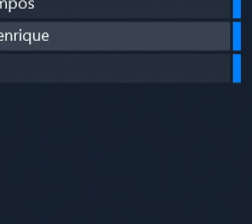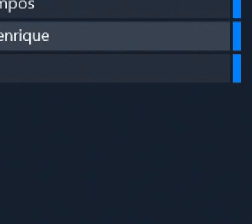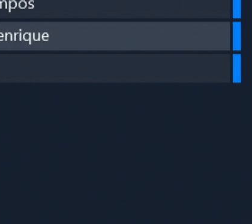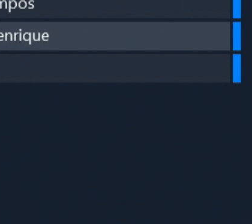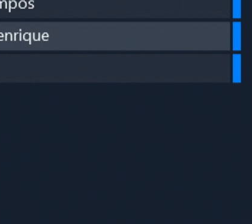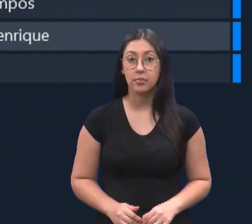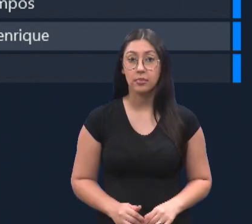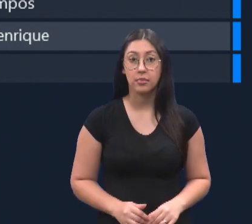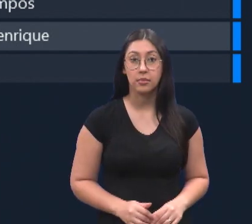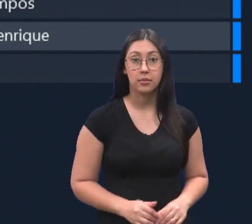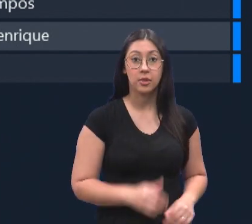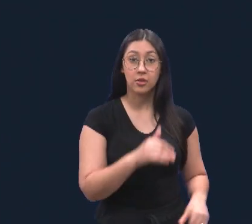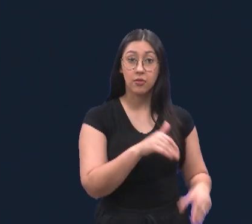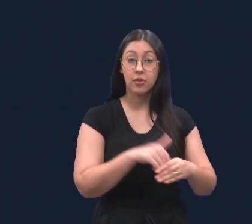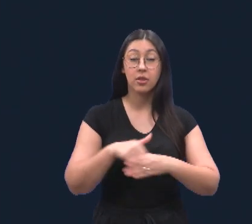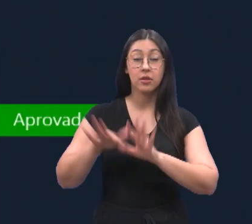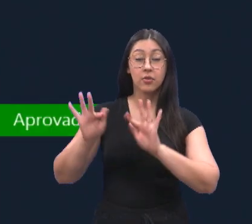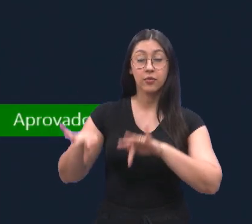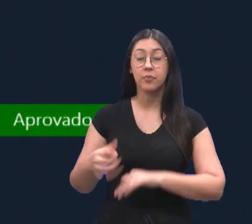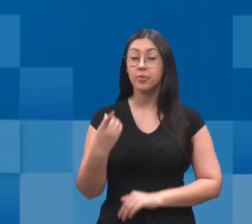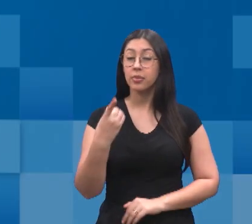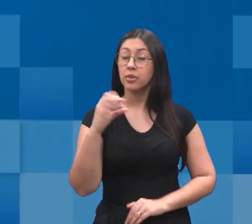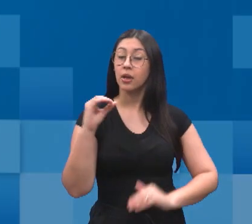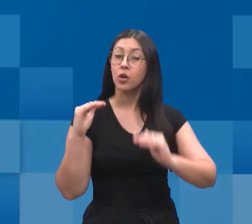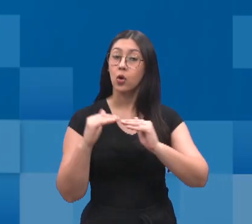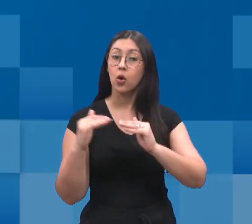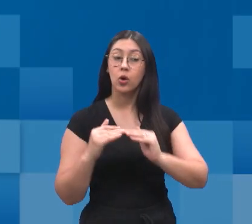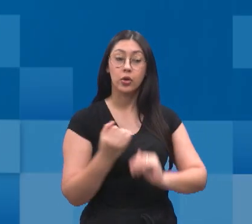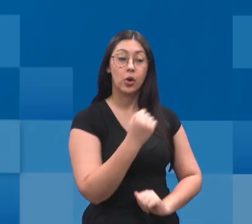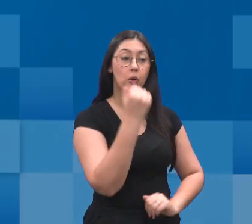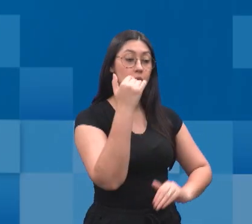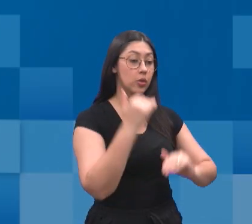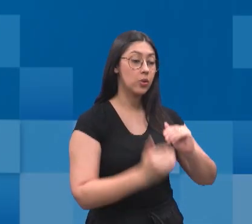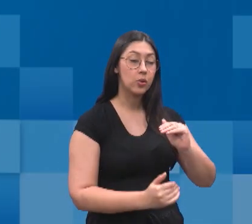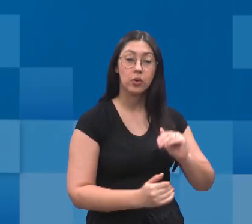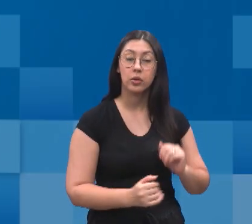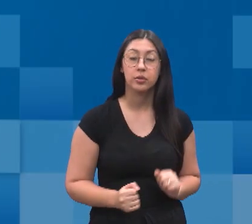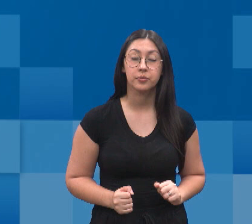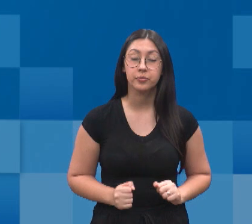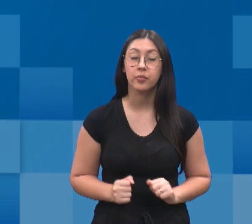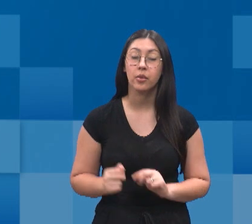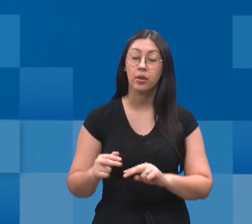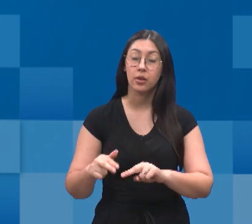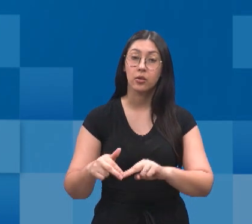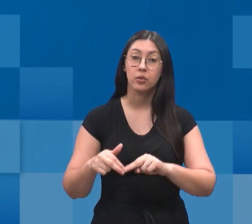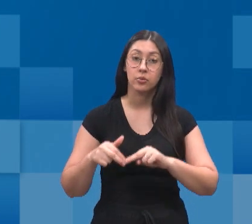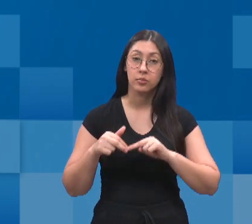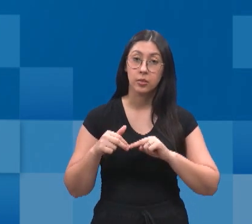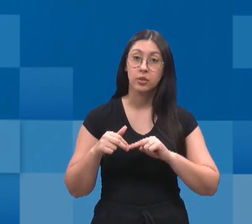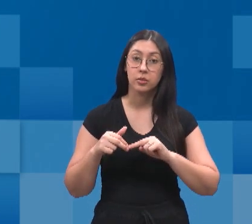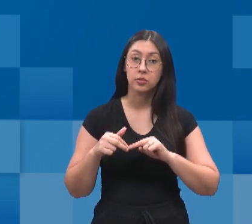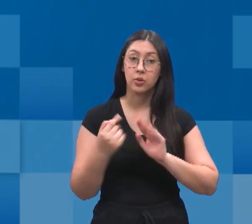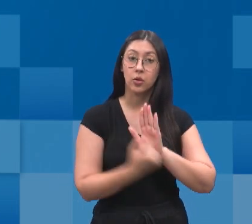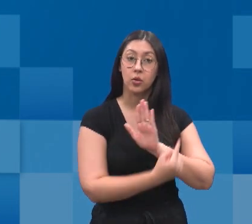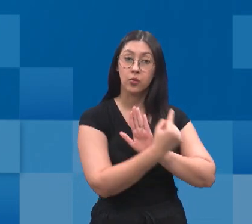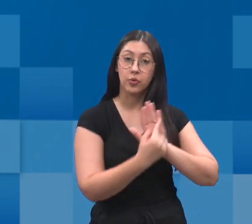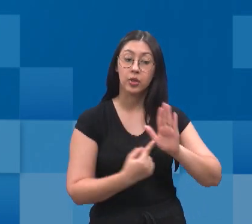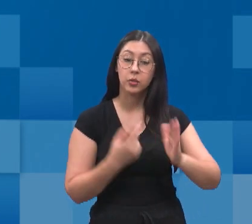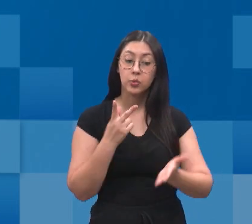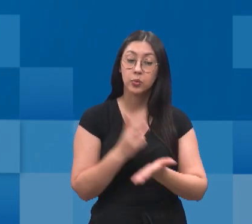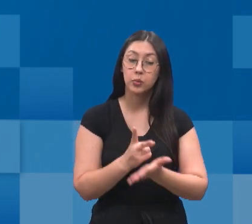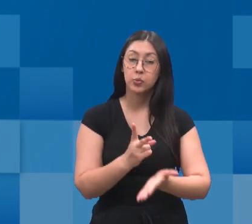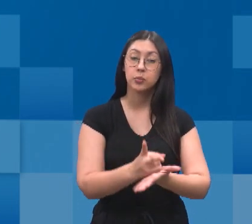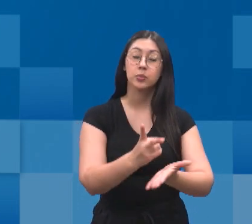Encerrada a votação. 10 votos favoráveis, 8 votos contrários. 10 votos favoráveis, 8 votos contrários. O veto está